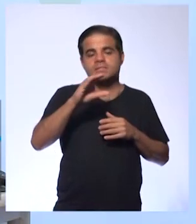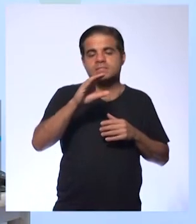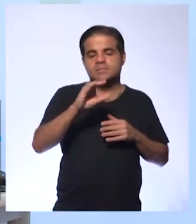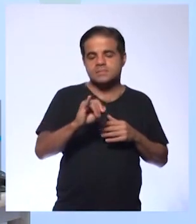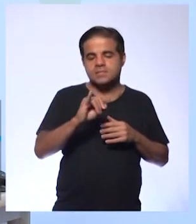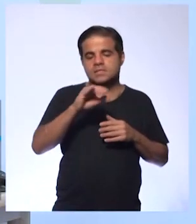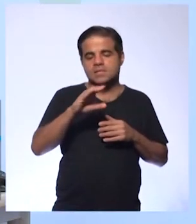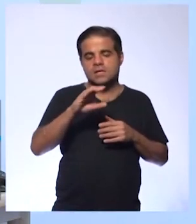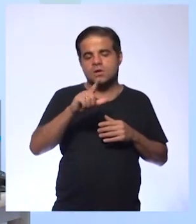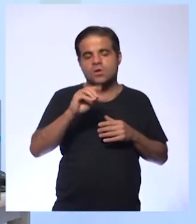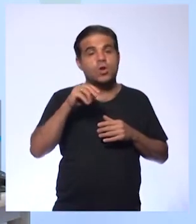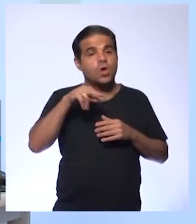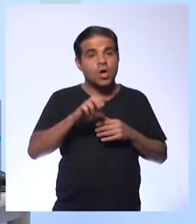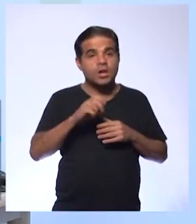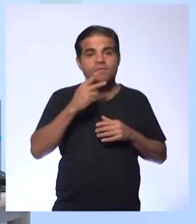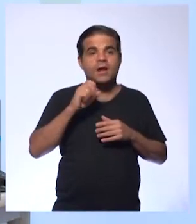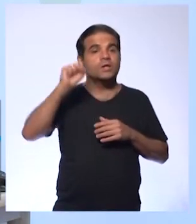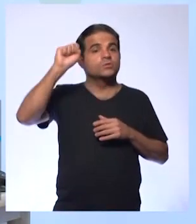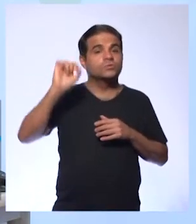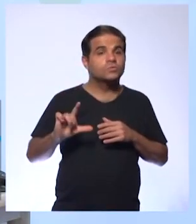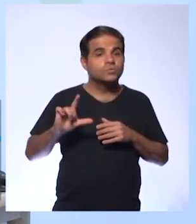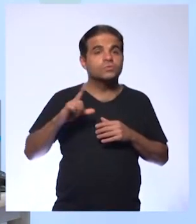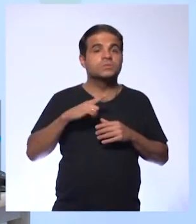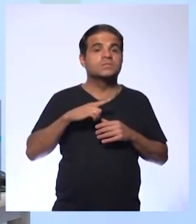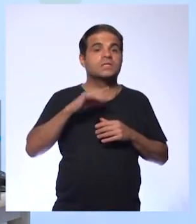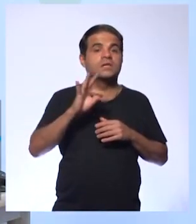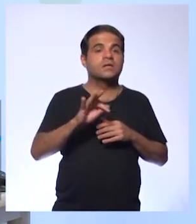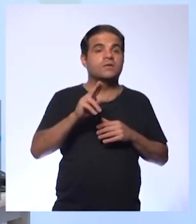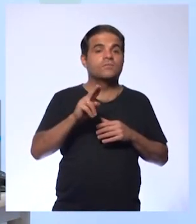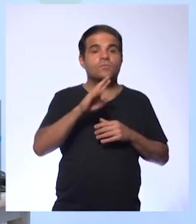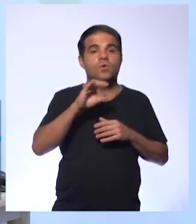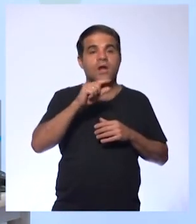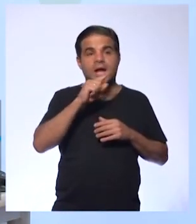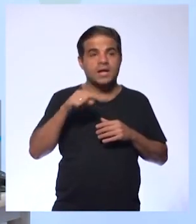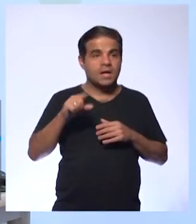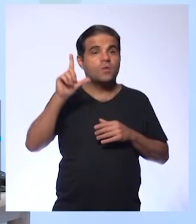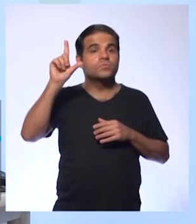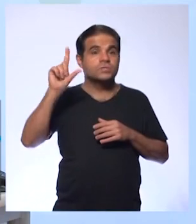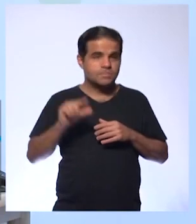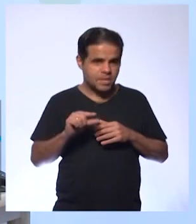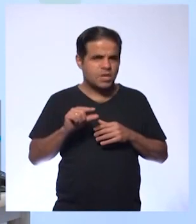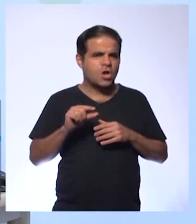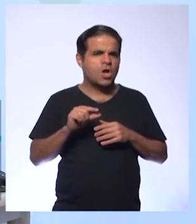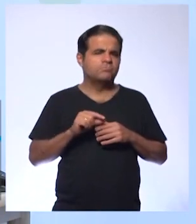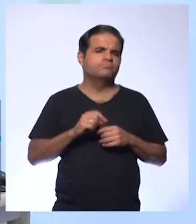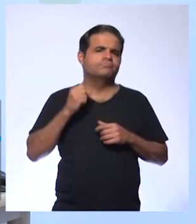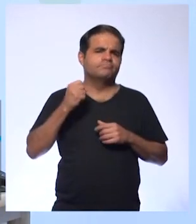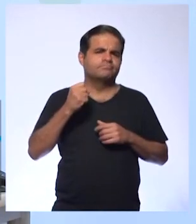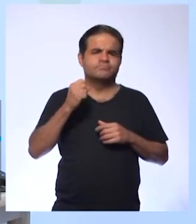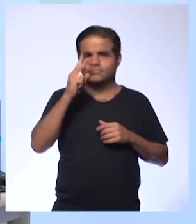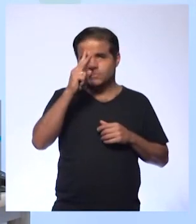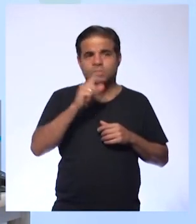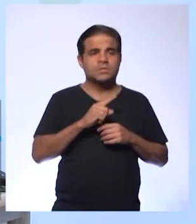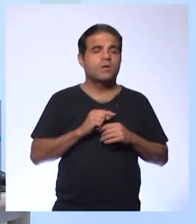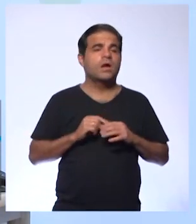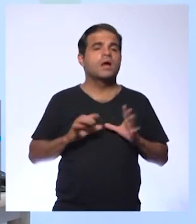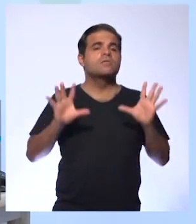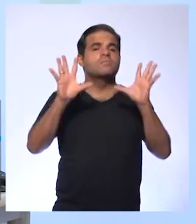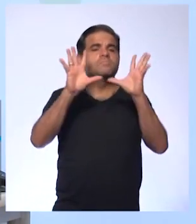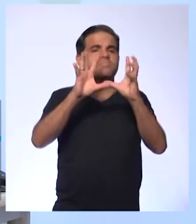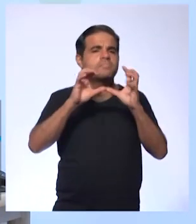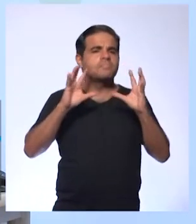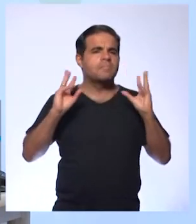ciclone. Muita gente aqui fala, aqui no sul, teve furacão de menor intensidade. Então, na realidade, o que é? São massas